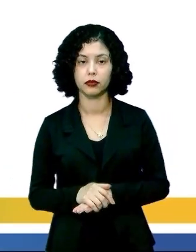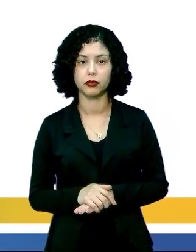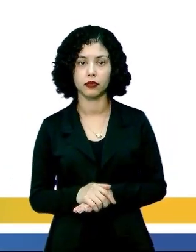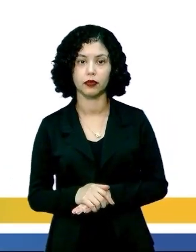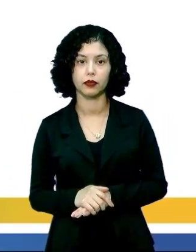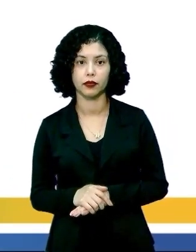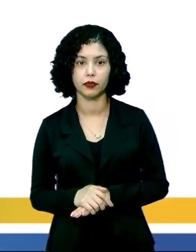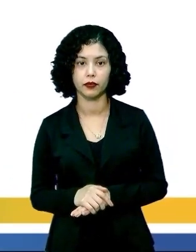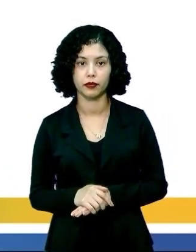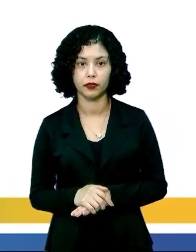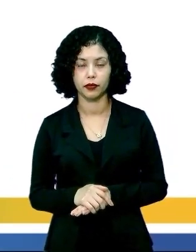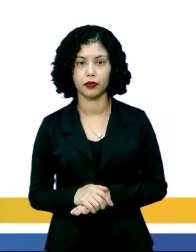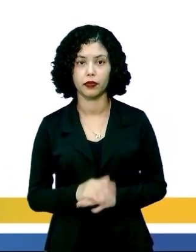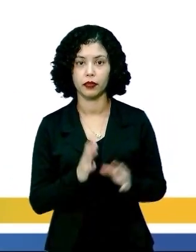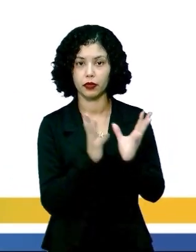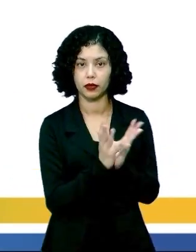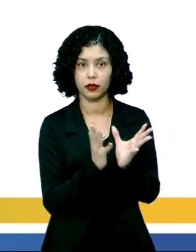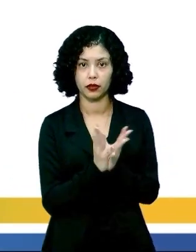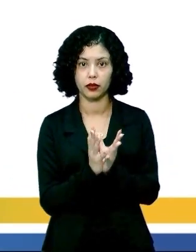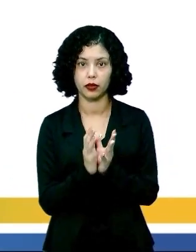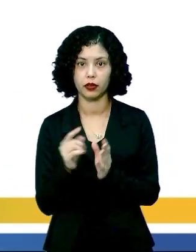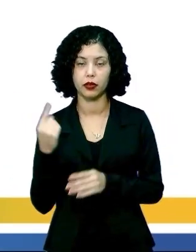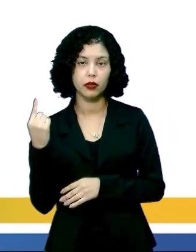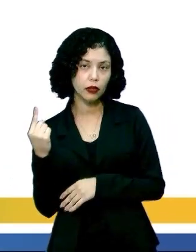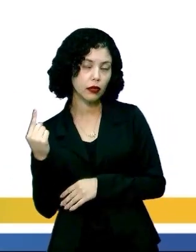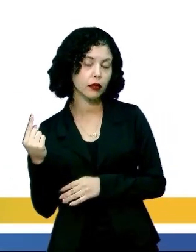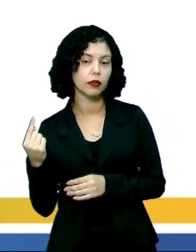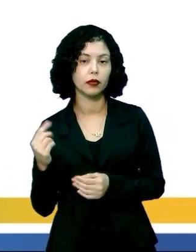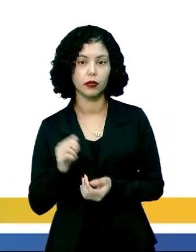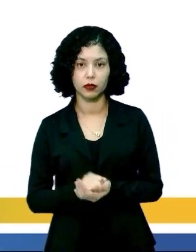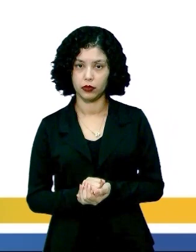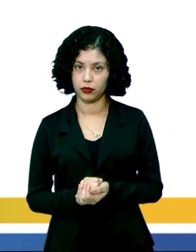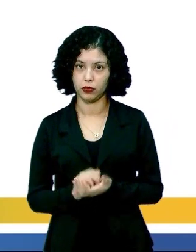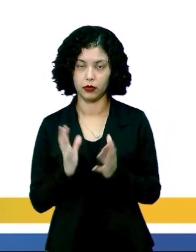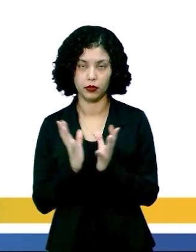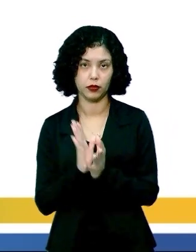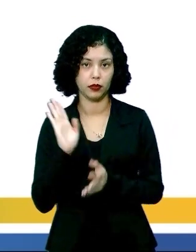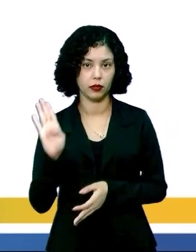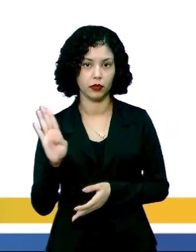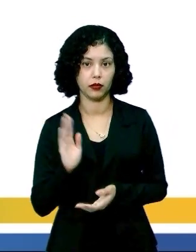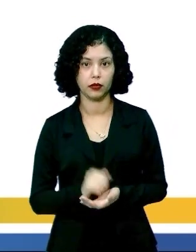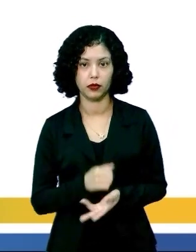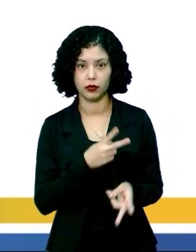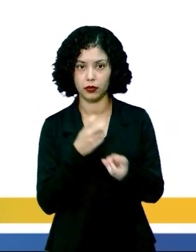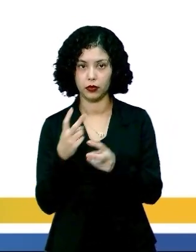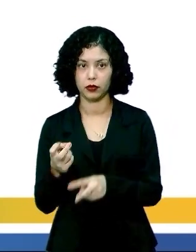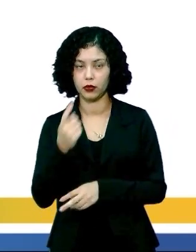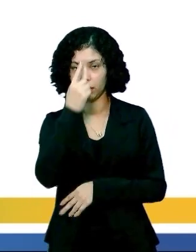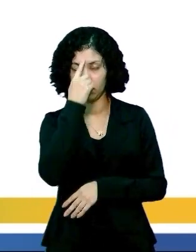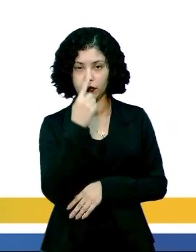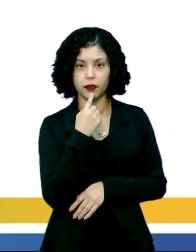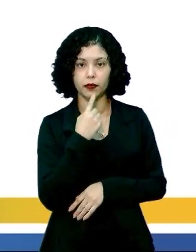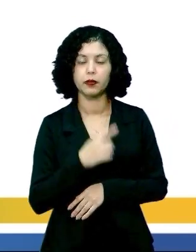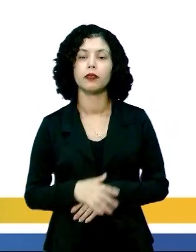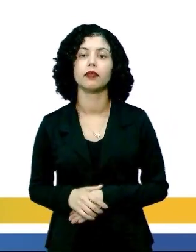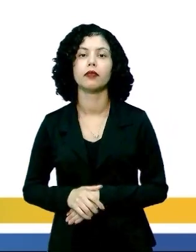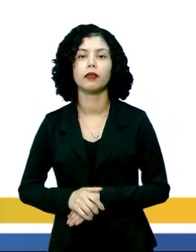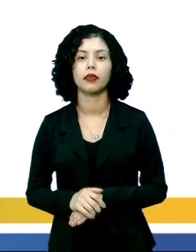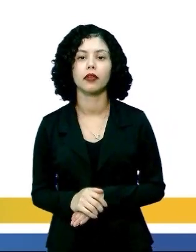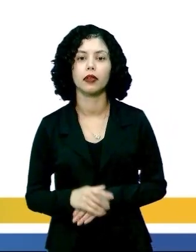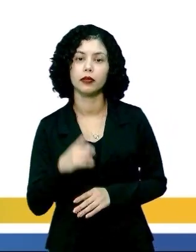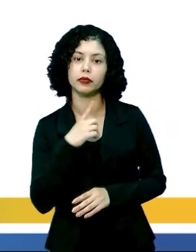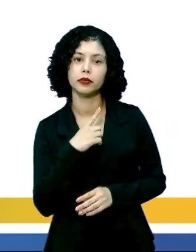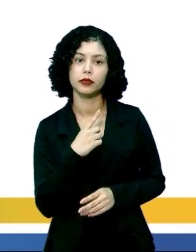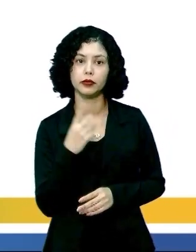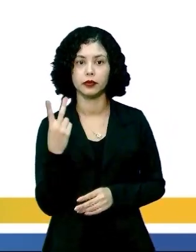temos o primeiro elemento do conjunto A com o primeiro elemento do conjunto B. Observa a função. Só que aí nós